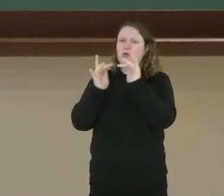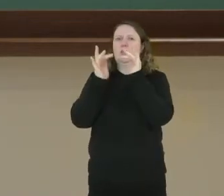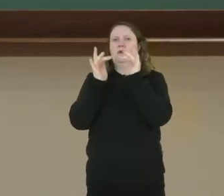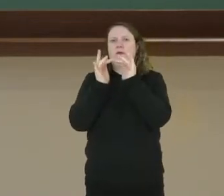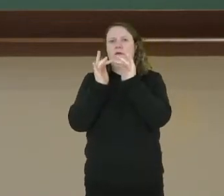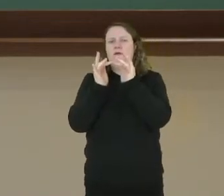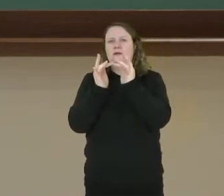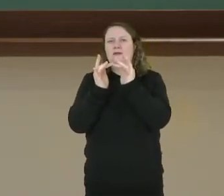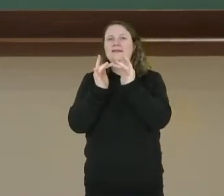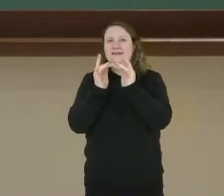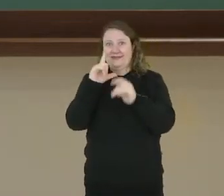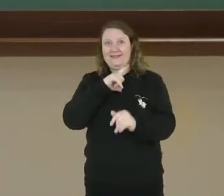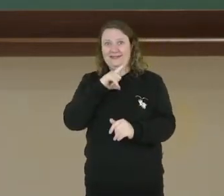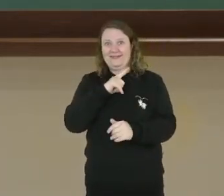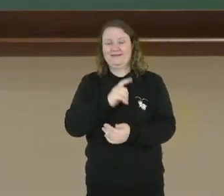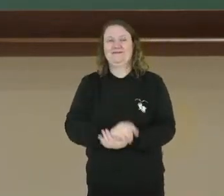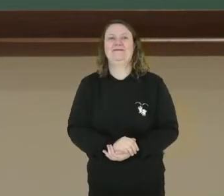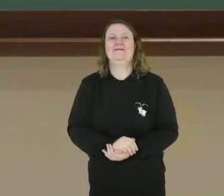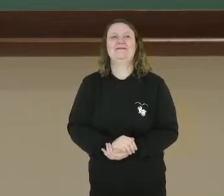na escola é assim que acontece.